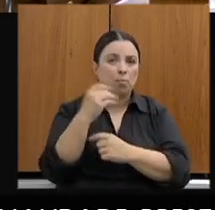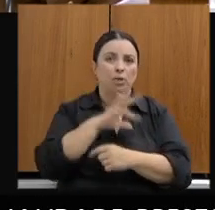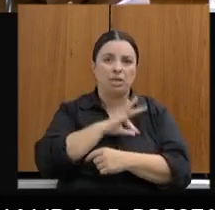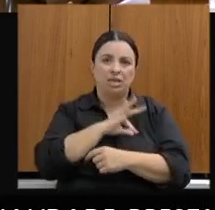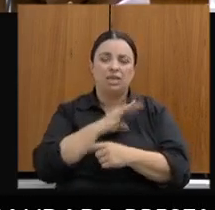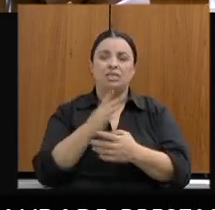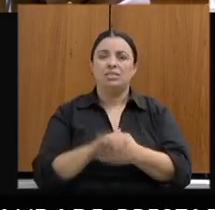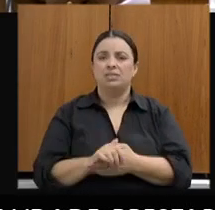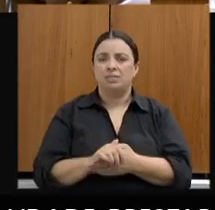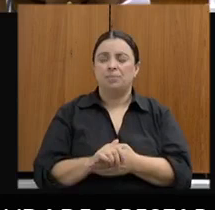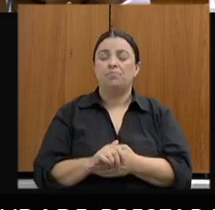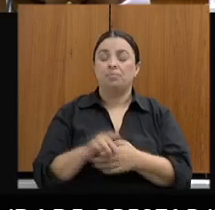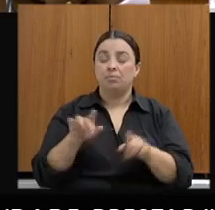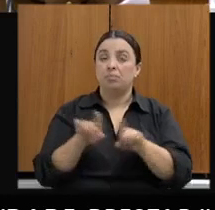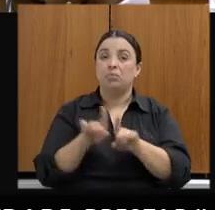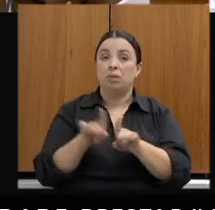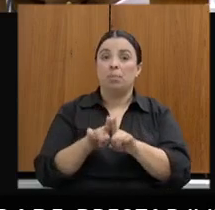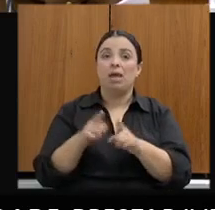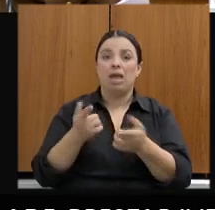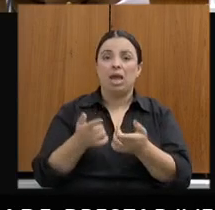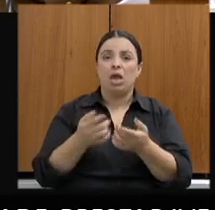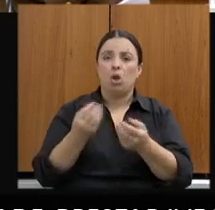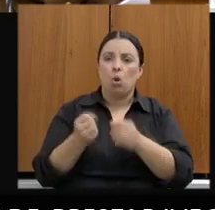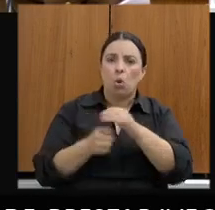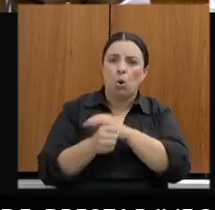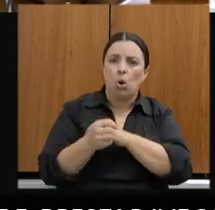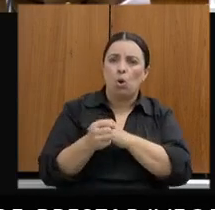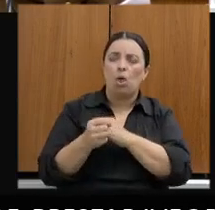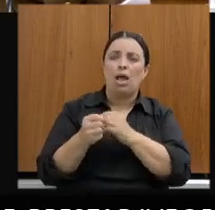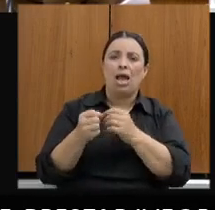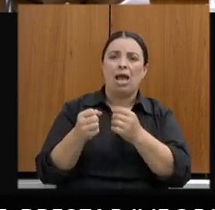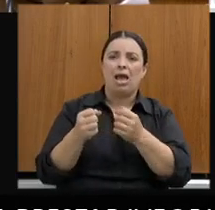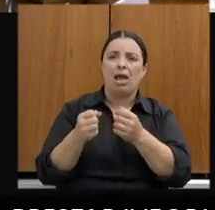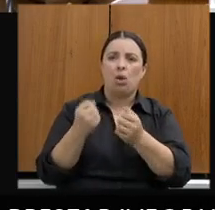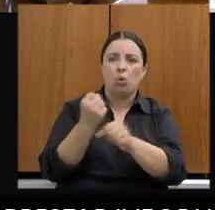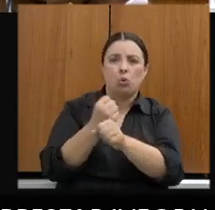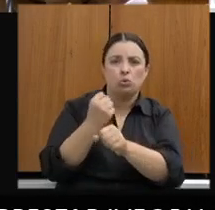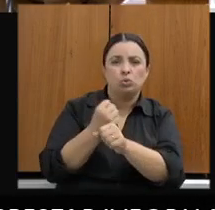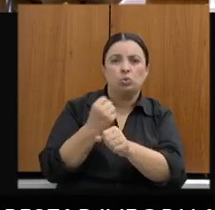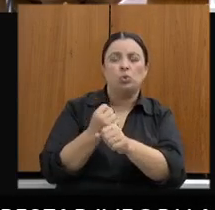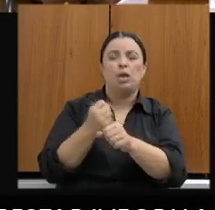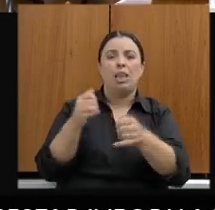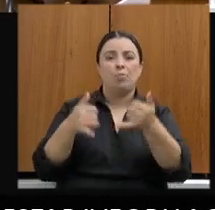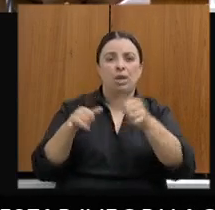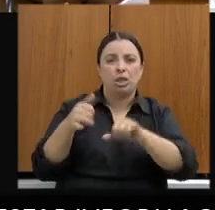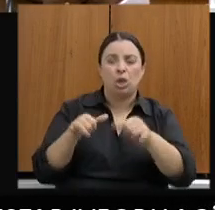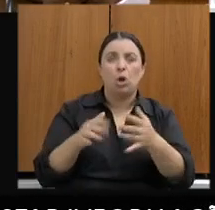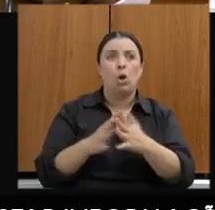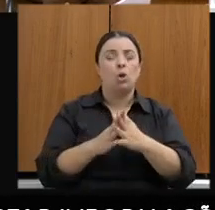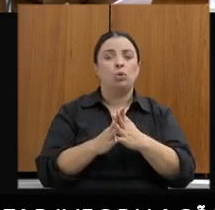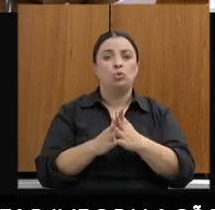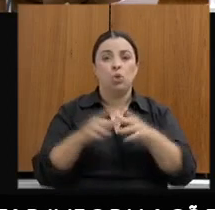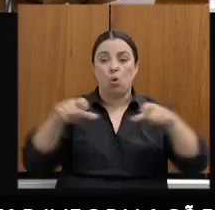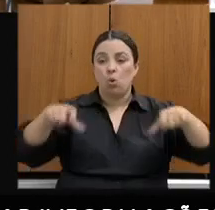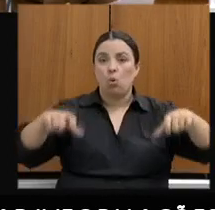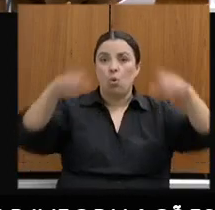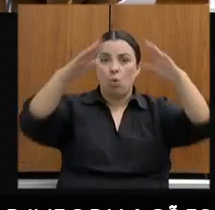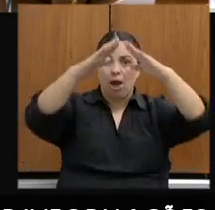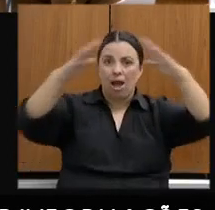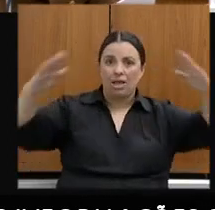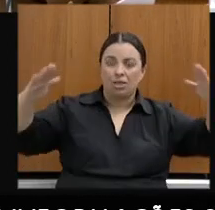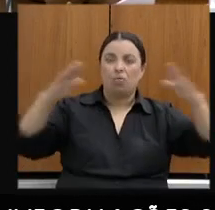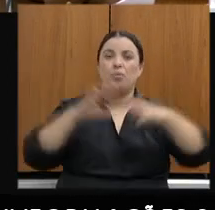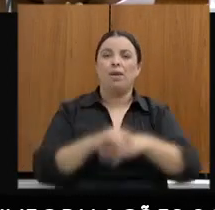adquirindo Laboratórios né fazendo quadra coberta de vários não tinha acorda coberta anfiteatro